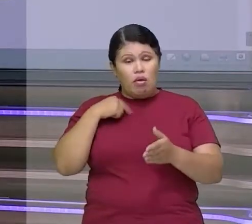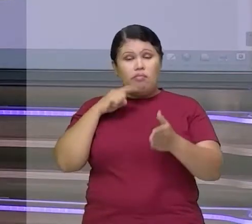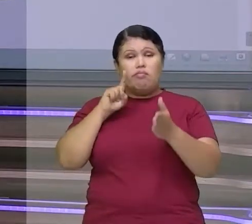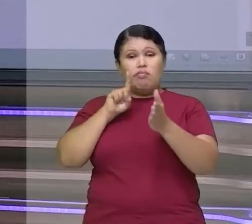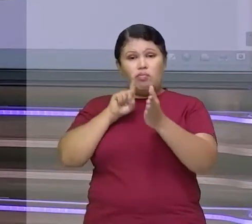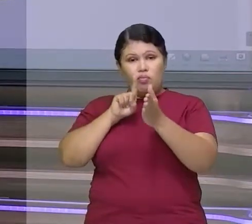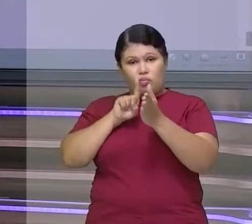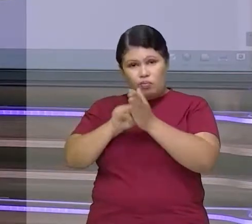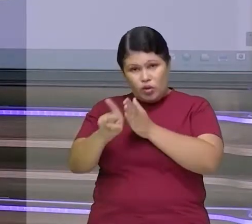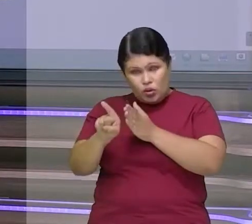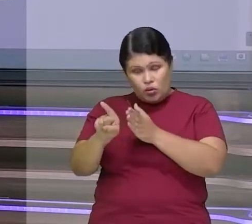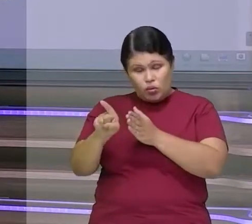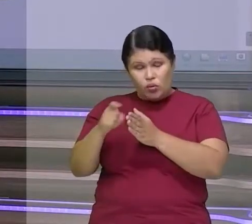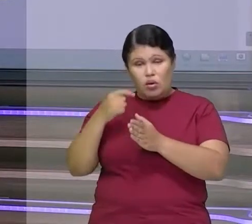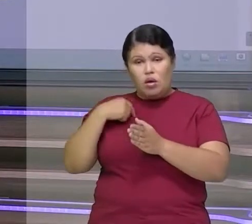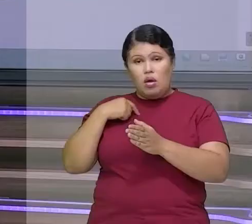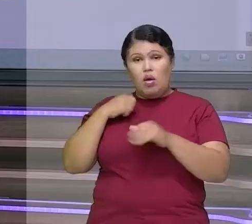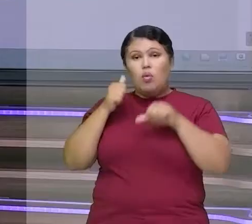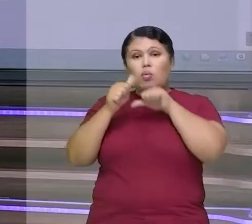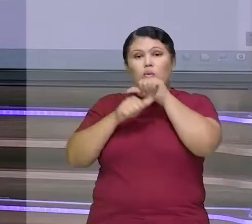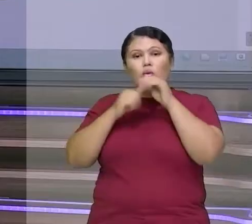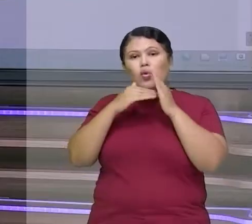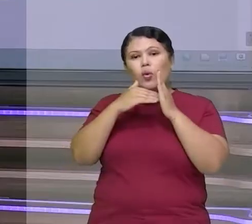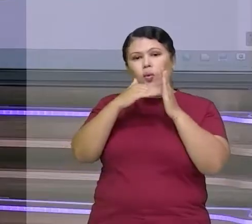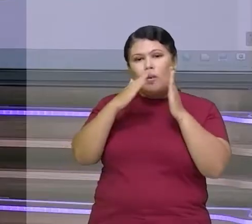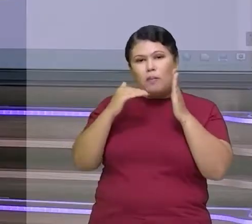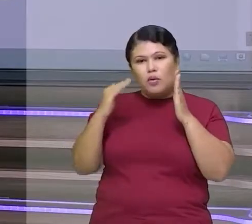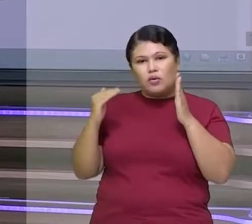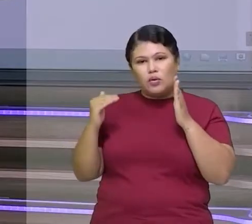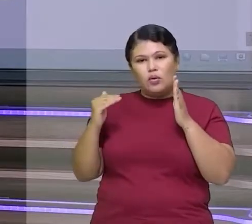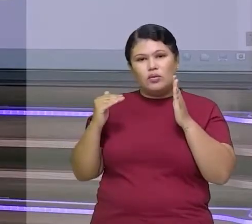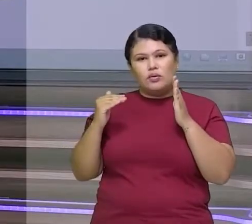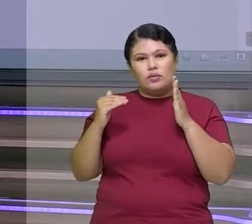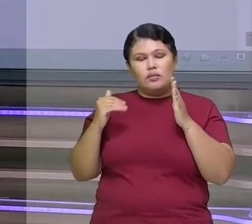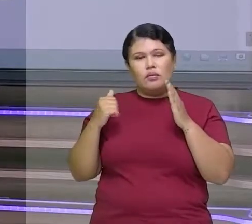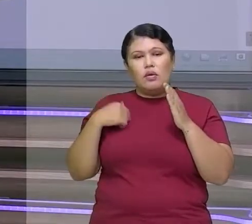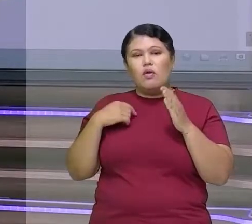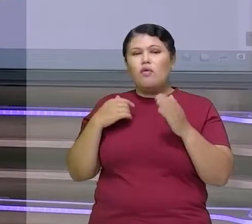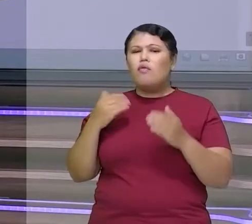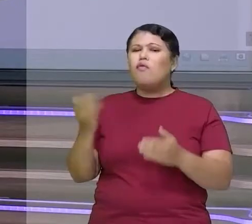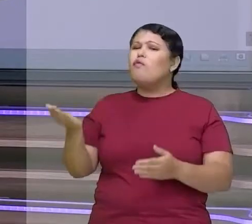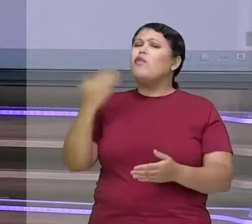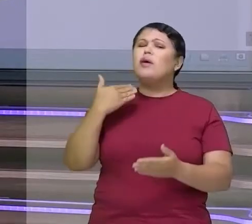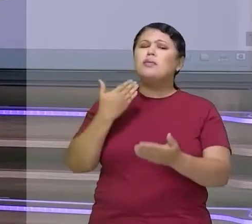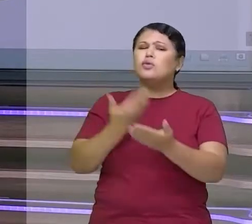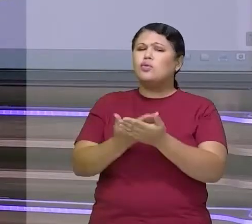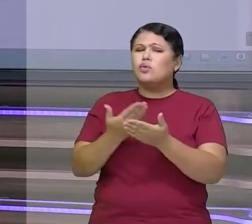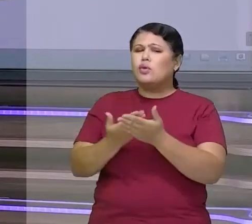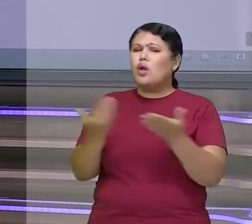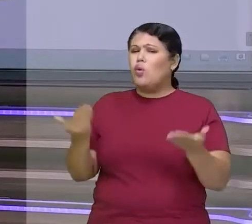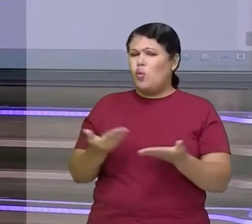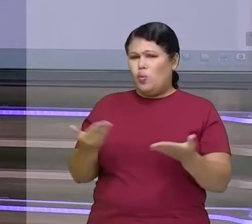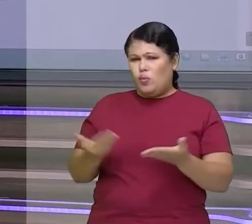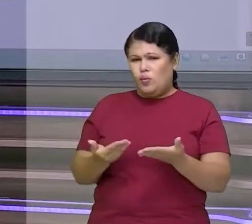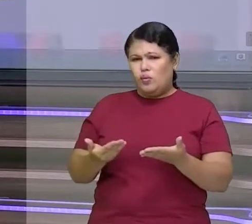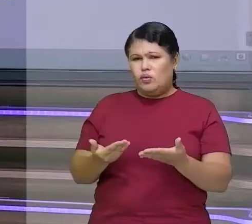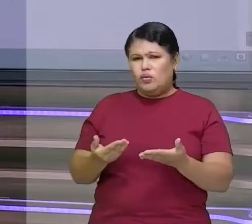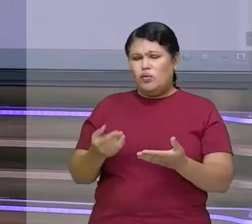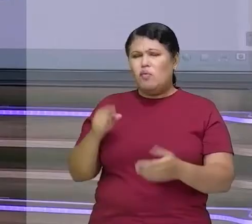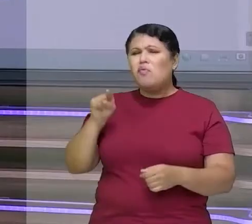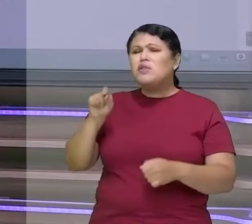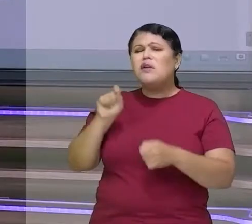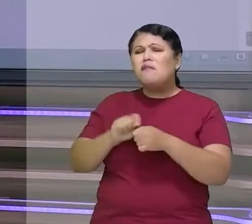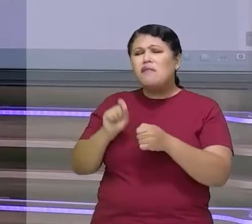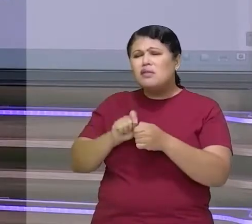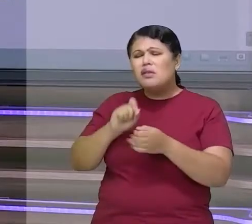eu falo, eu mudo o meu tom de voz. Vamos estudar hoje? Vocês